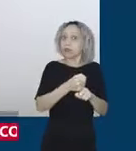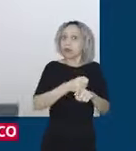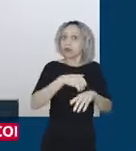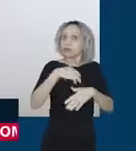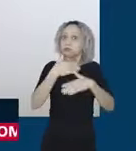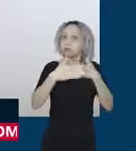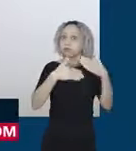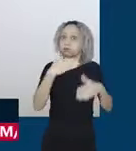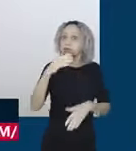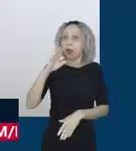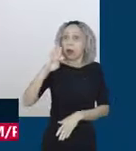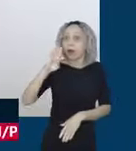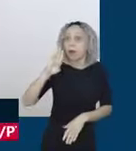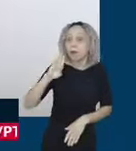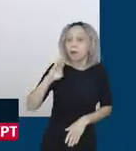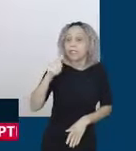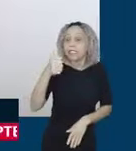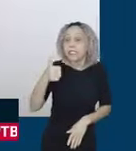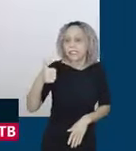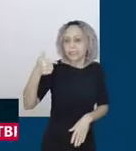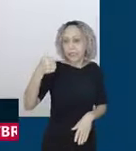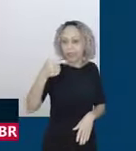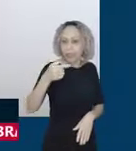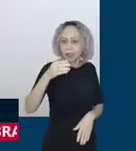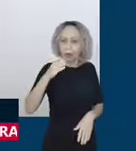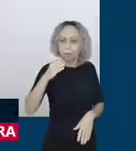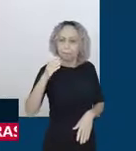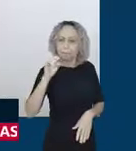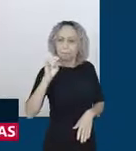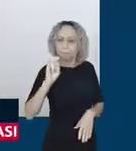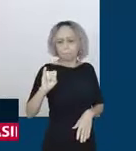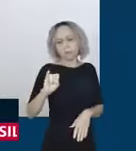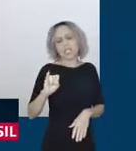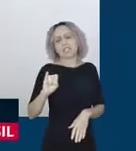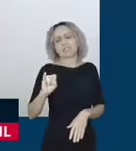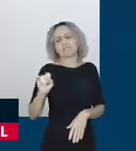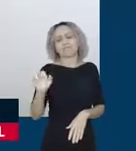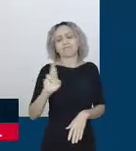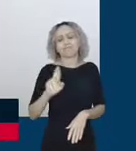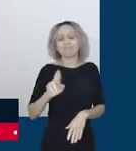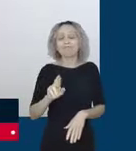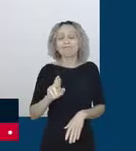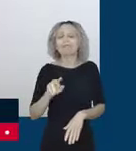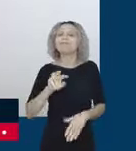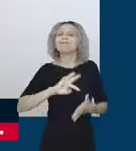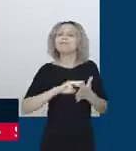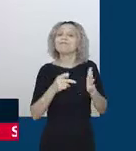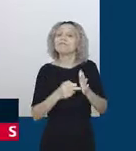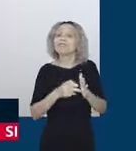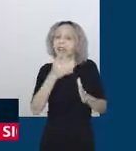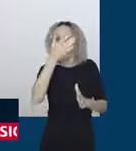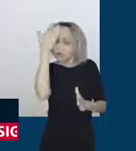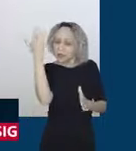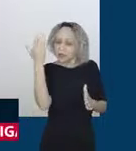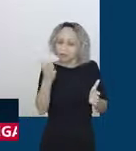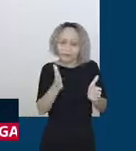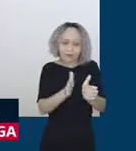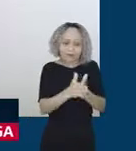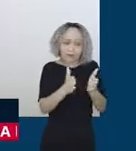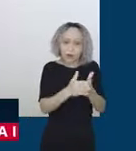17 bi, que significa, na mão de quem mais precisa, que é a antecipação